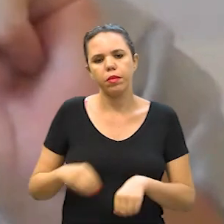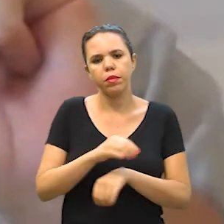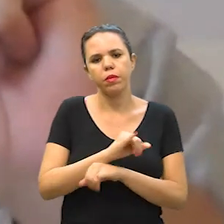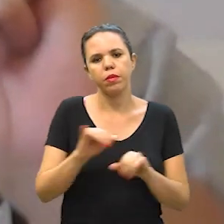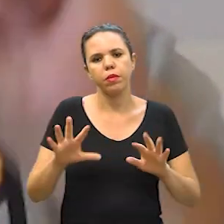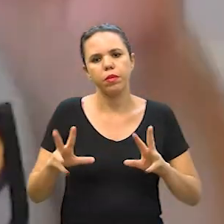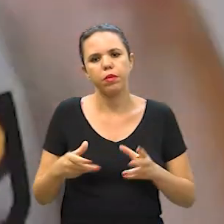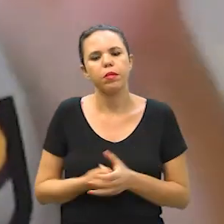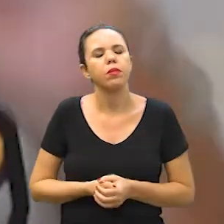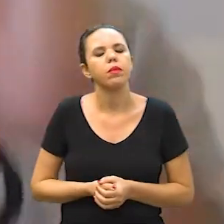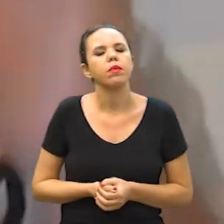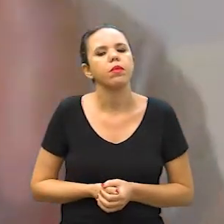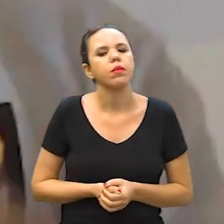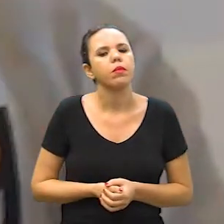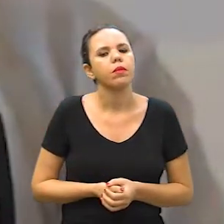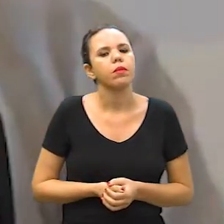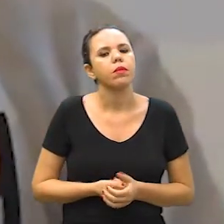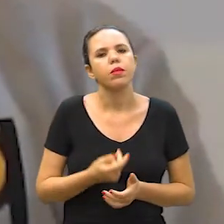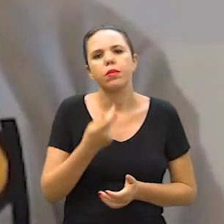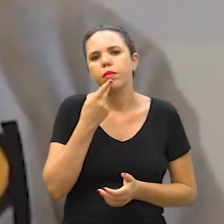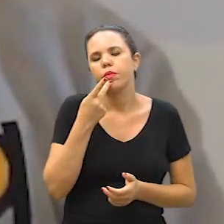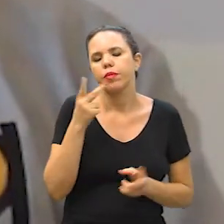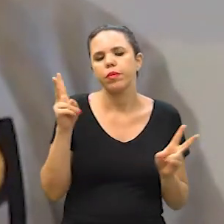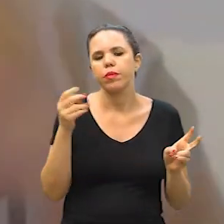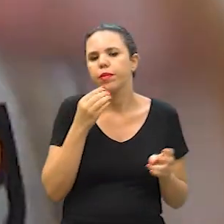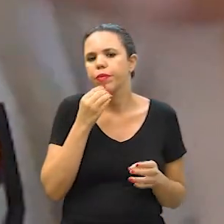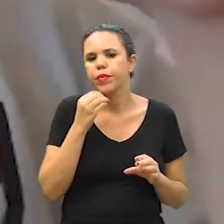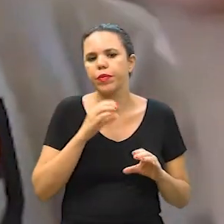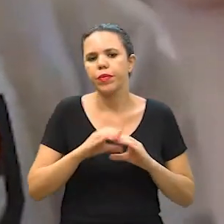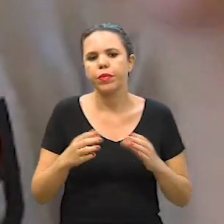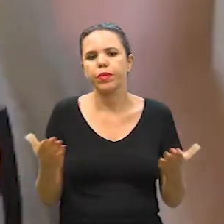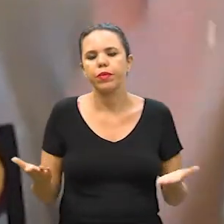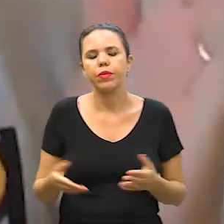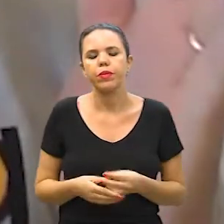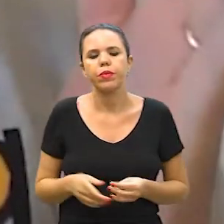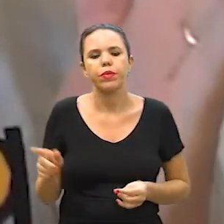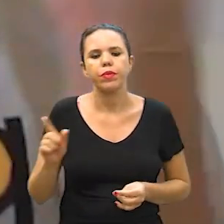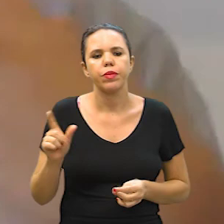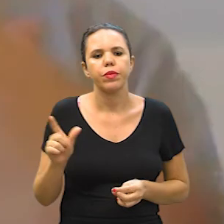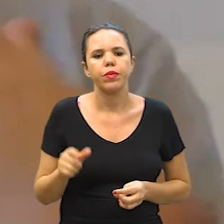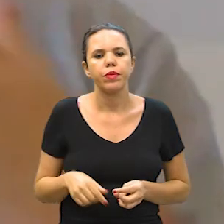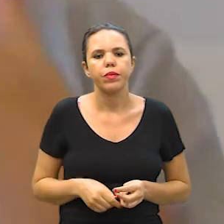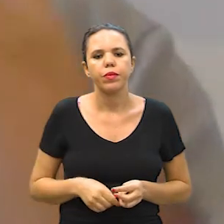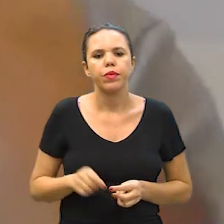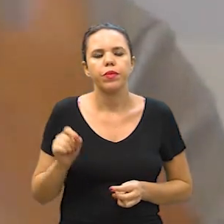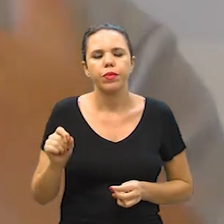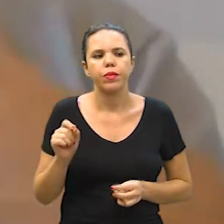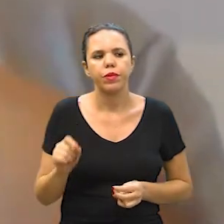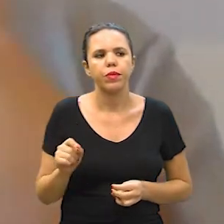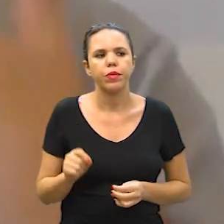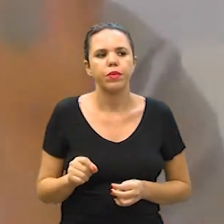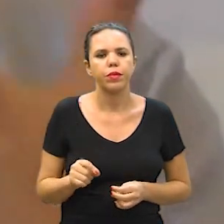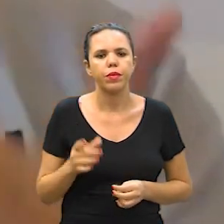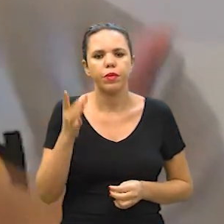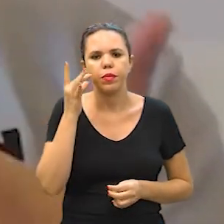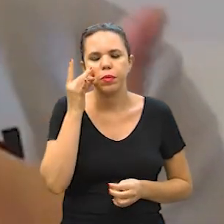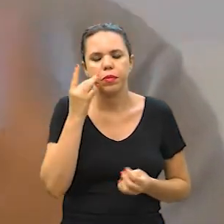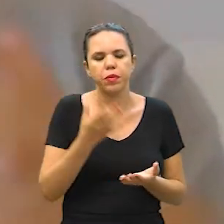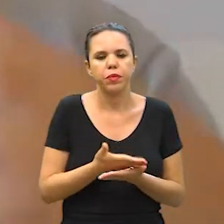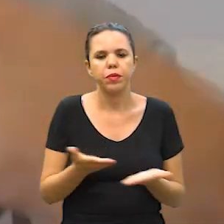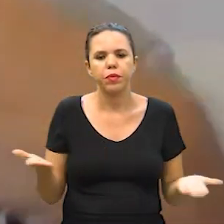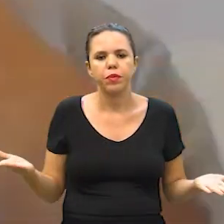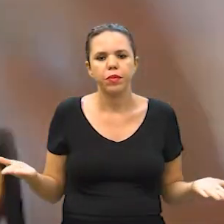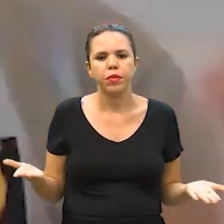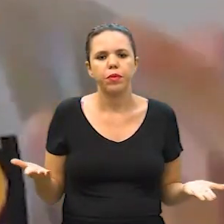para todo mundo, porque como a gente fala hoje de intercâmbio, óbvio que a parte